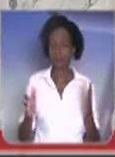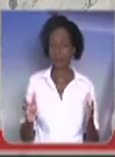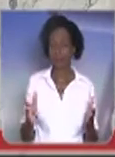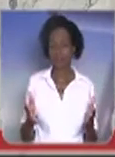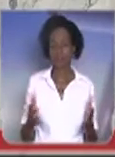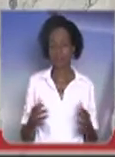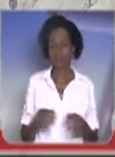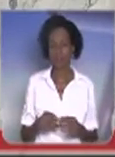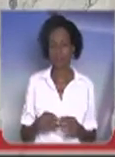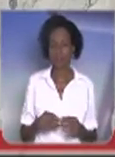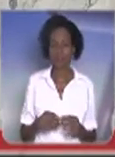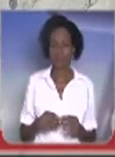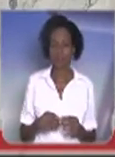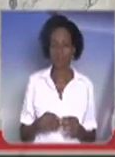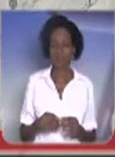do